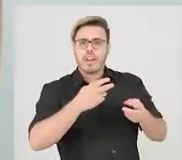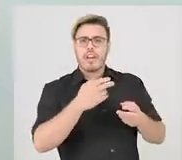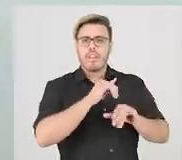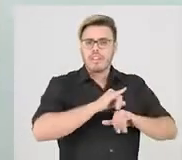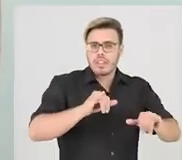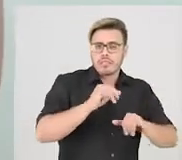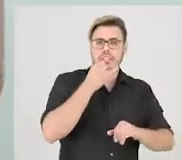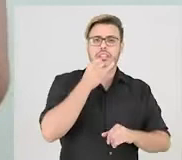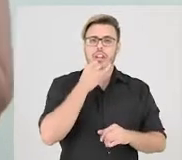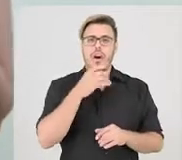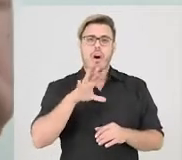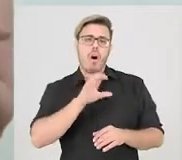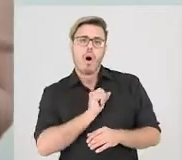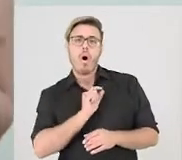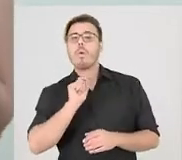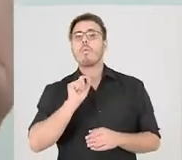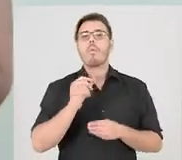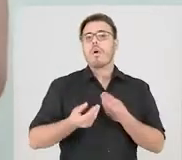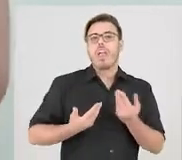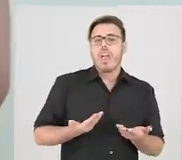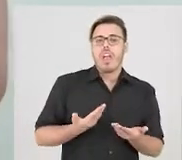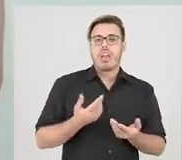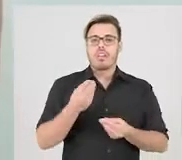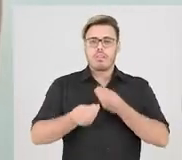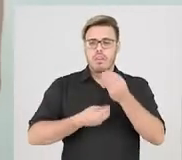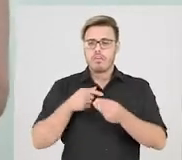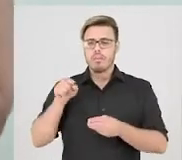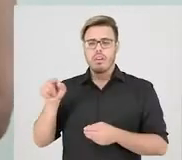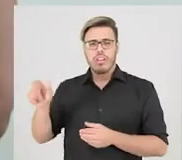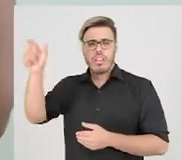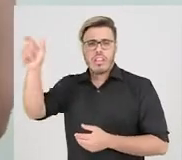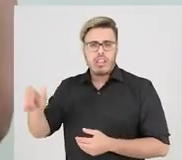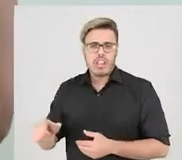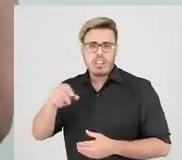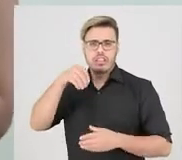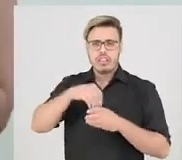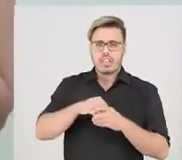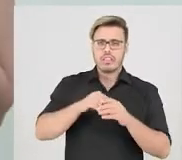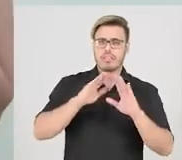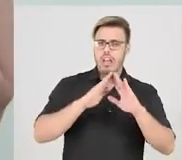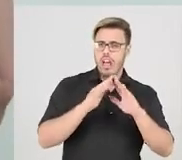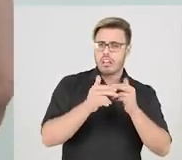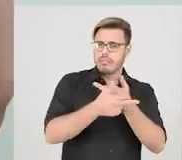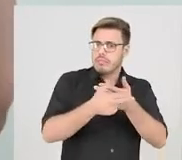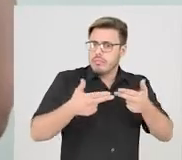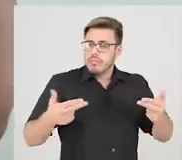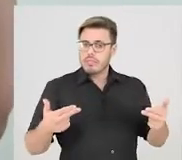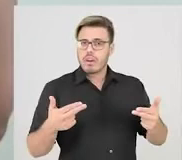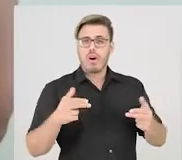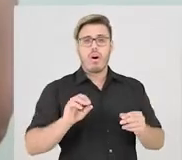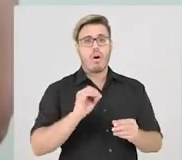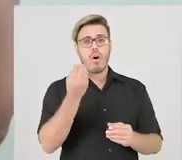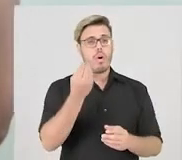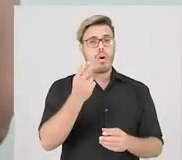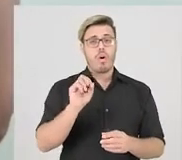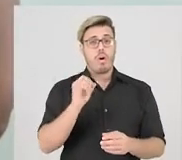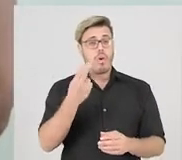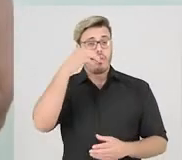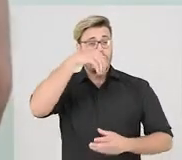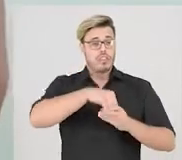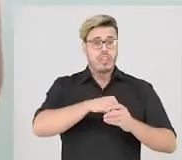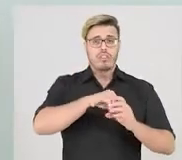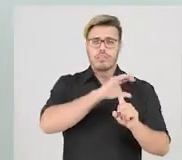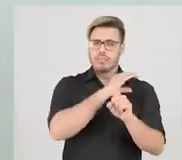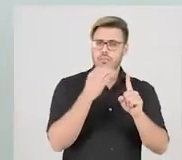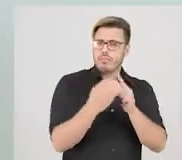potencialidades, quais são os seus pontos fracos e fortes em casa ou na comunidade. Vocês vão coletar essas informações.